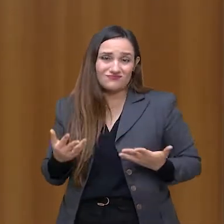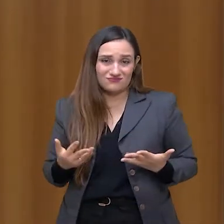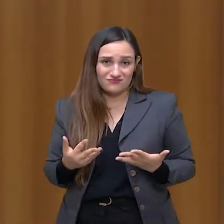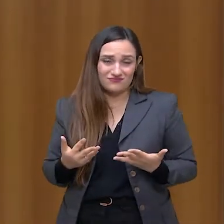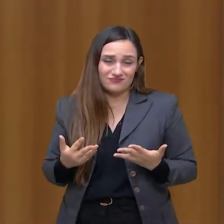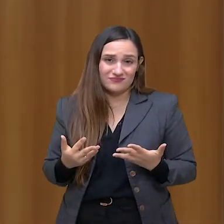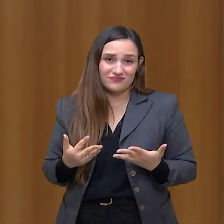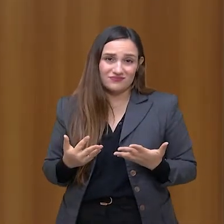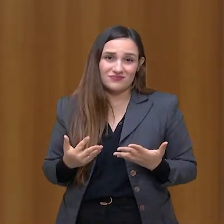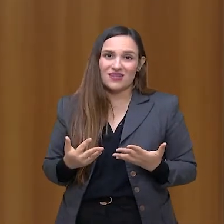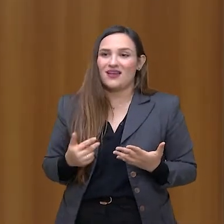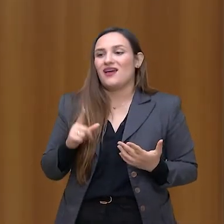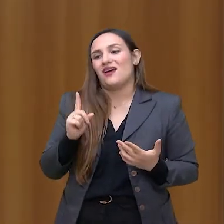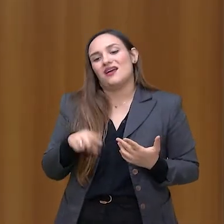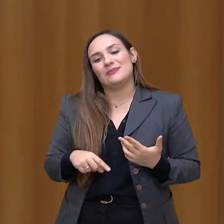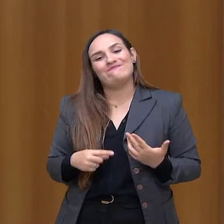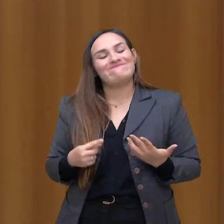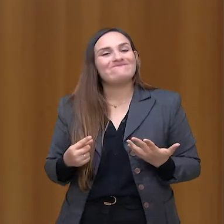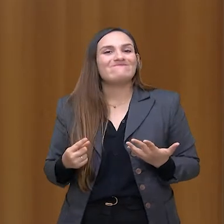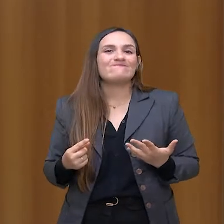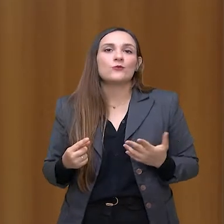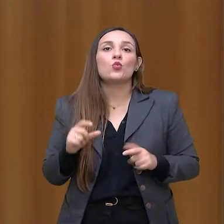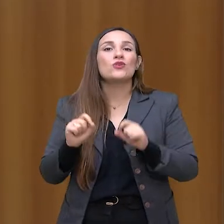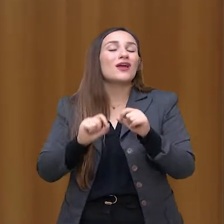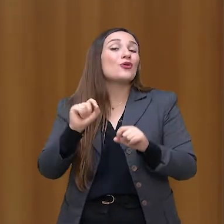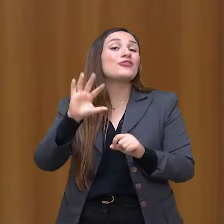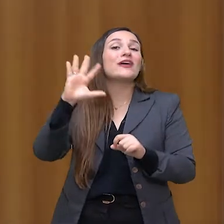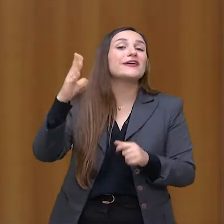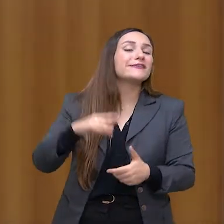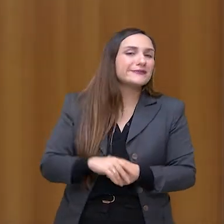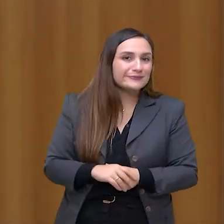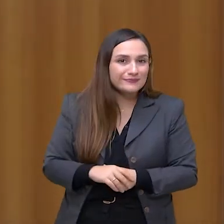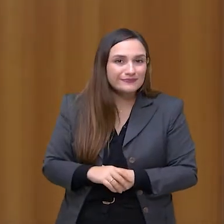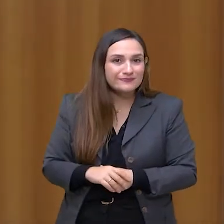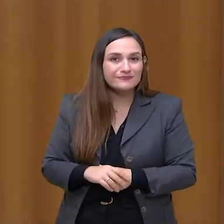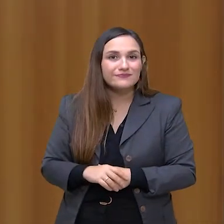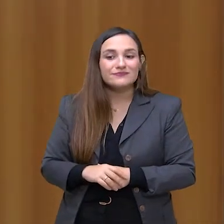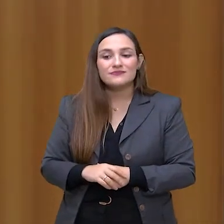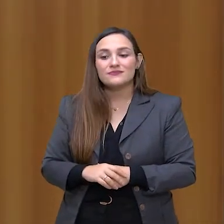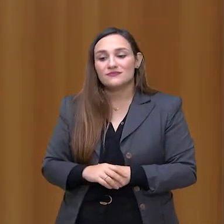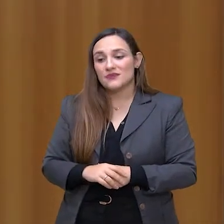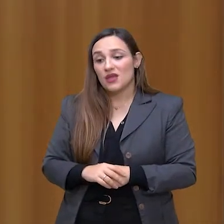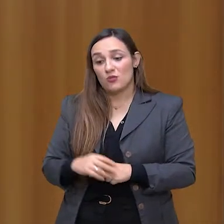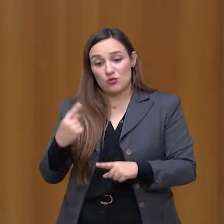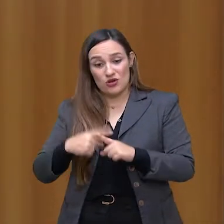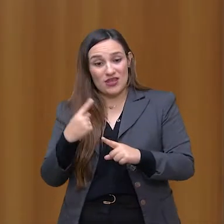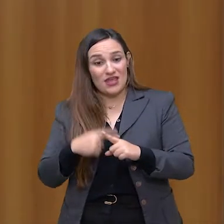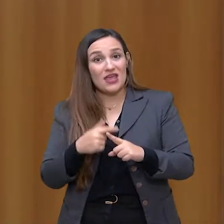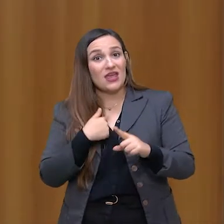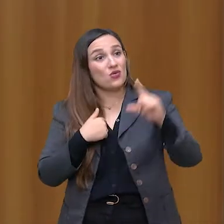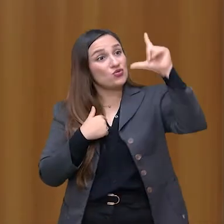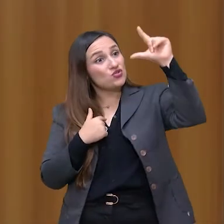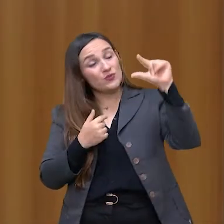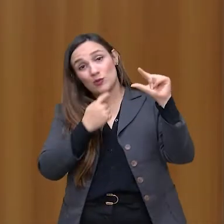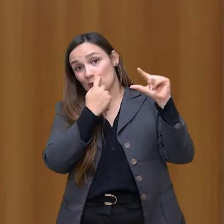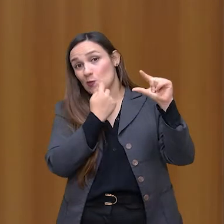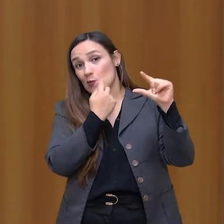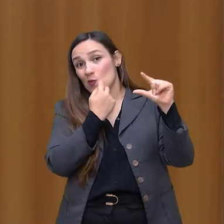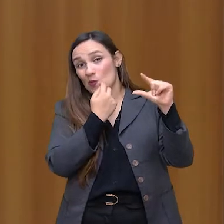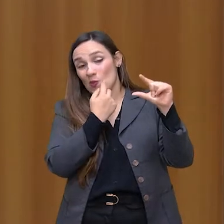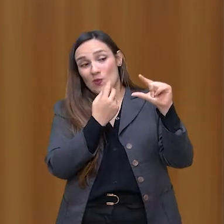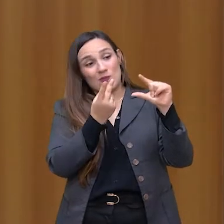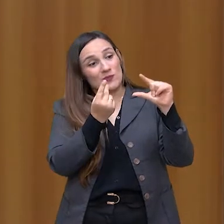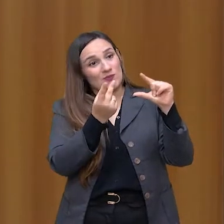de responsabilidade socioambiental, eu acabo tendo também uma melhor eficiência nos gastos, porque eu passo a ter